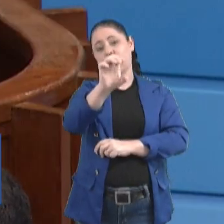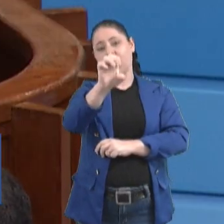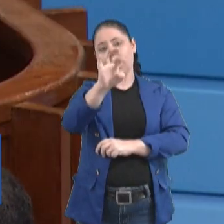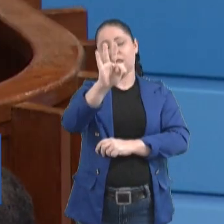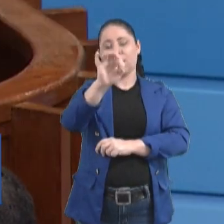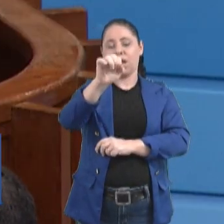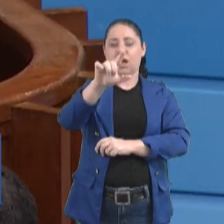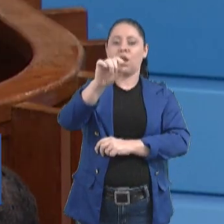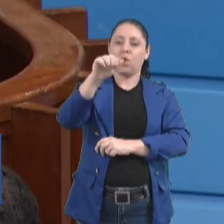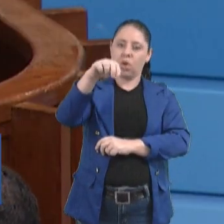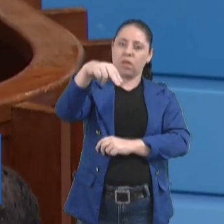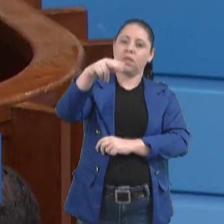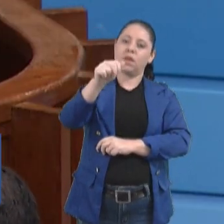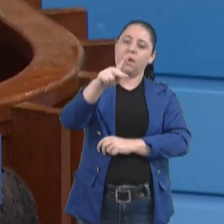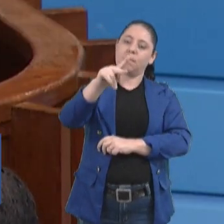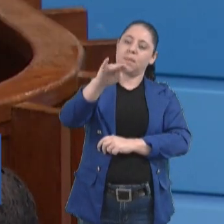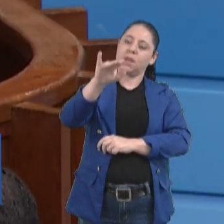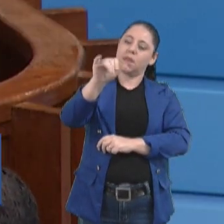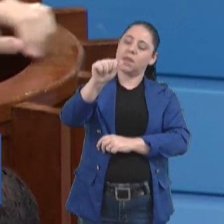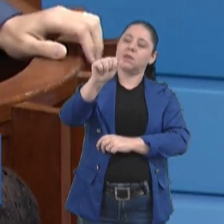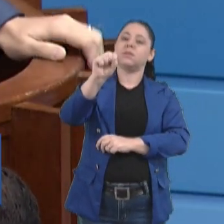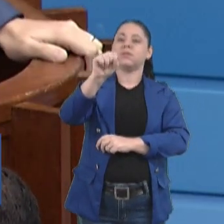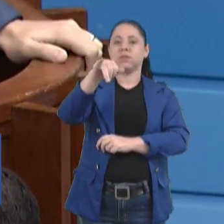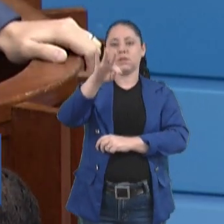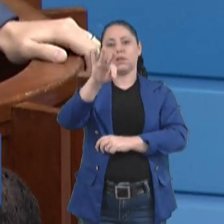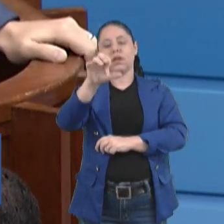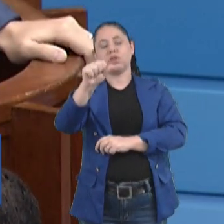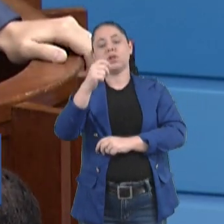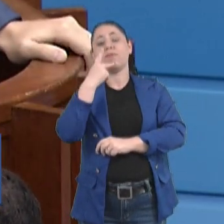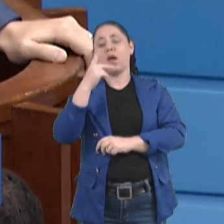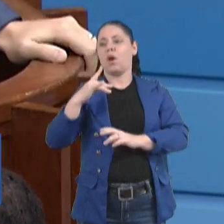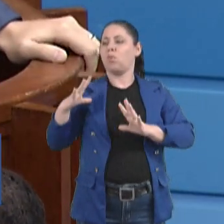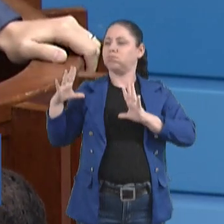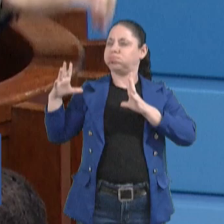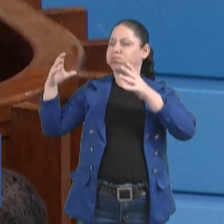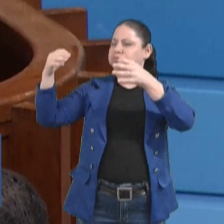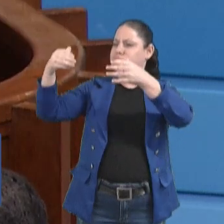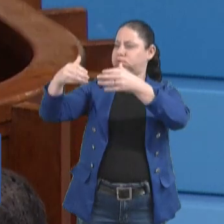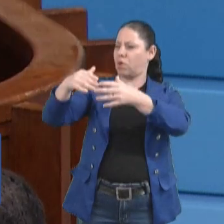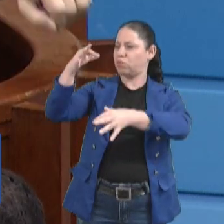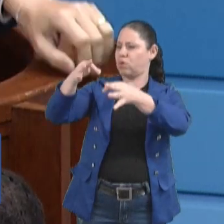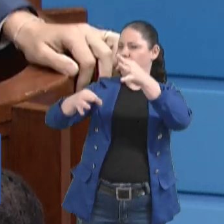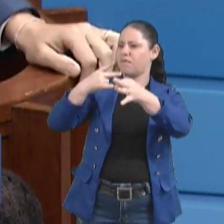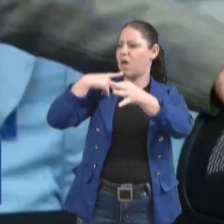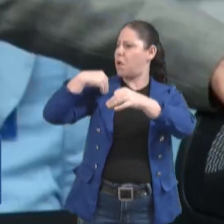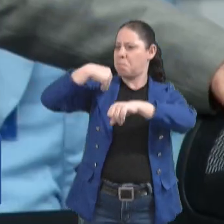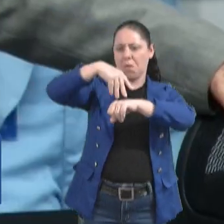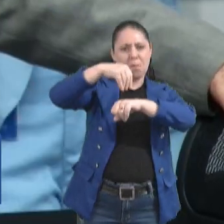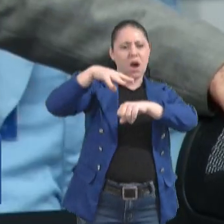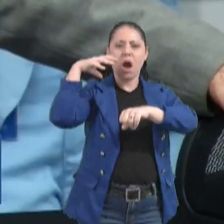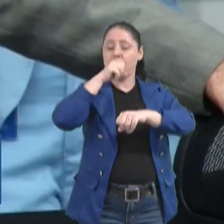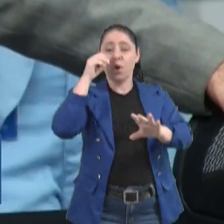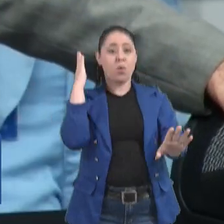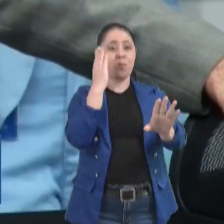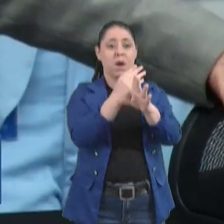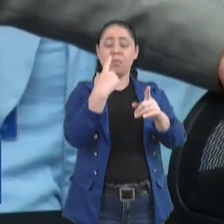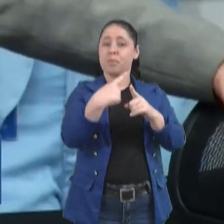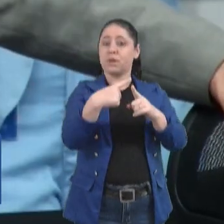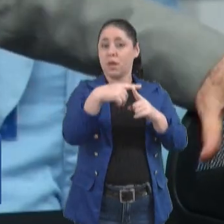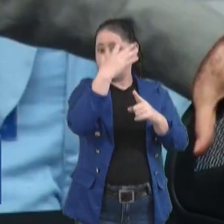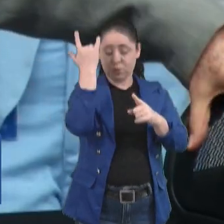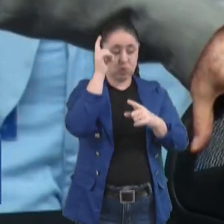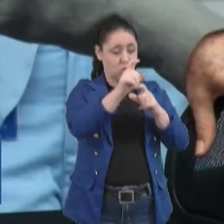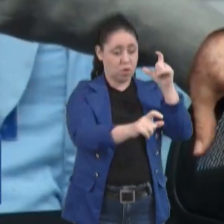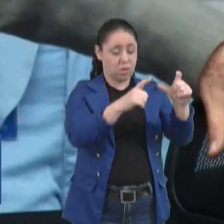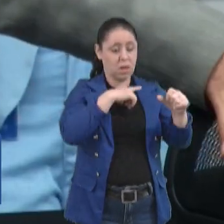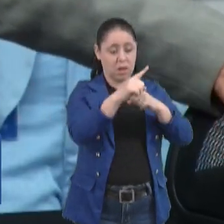maior avalanche de ações no Poder Judiciário, dizendo: forneça imediatamente, porque a pessoas